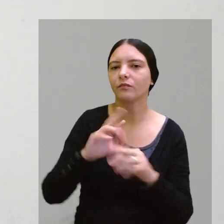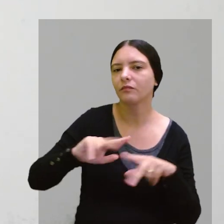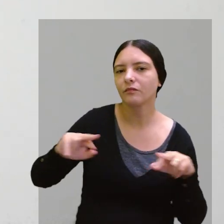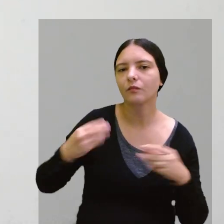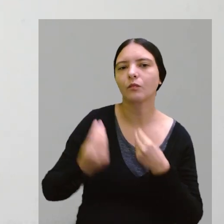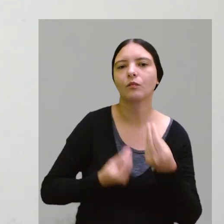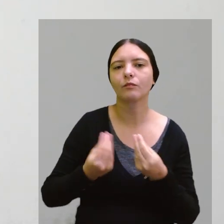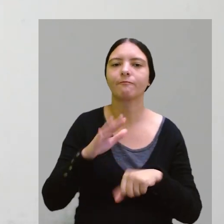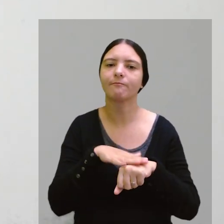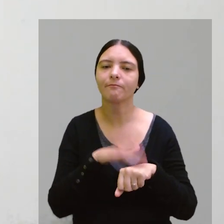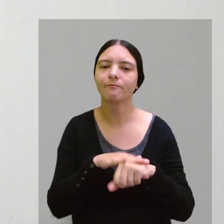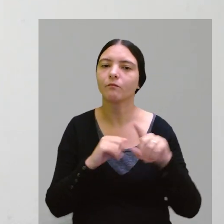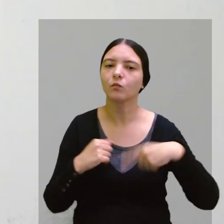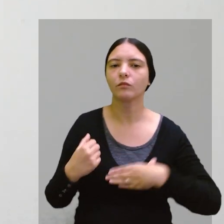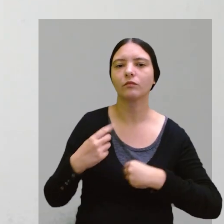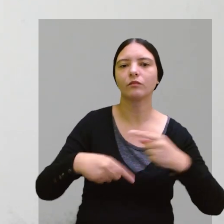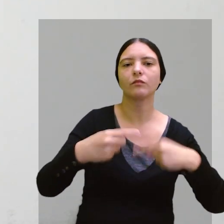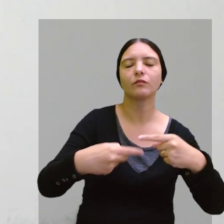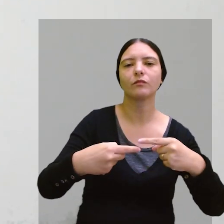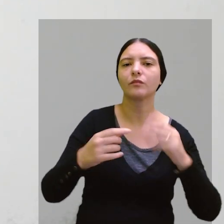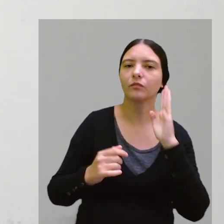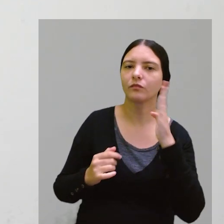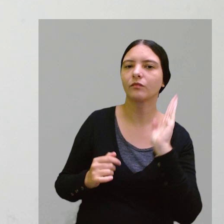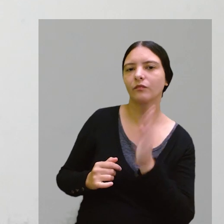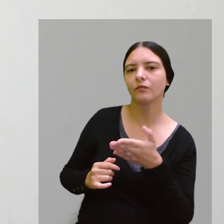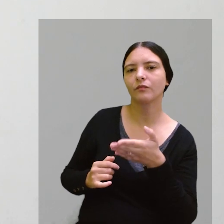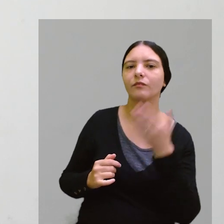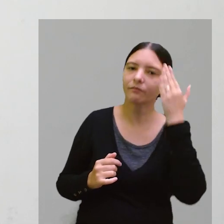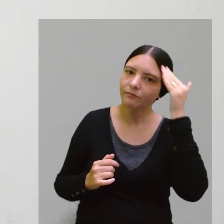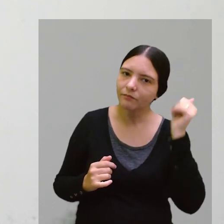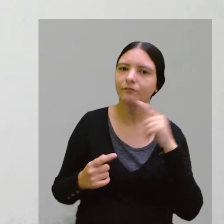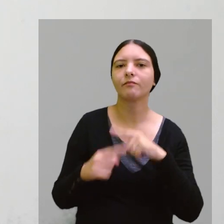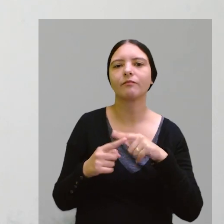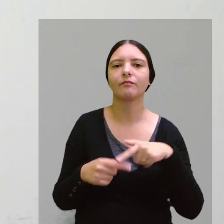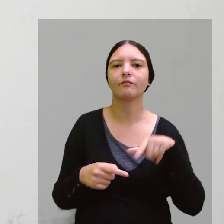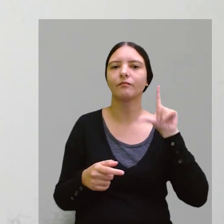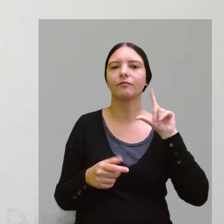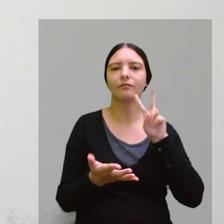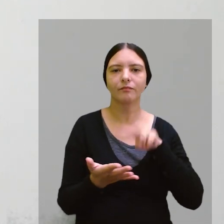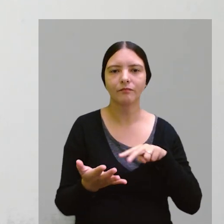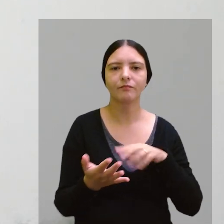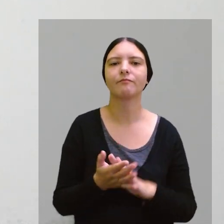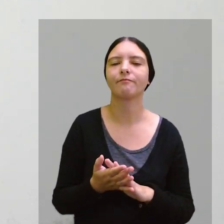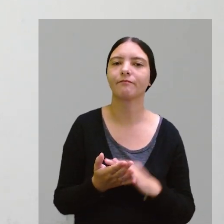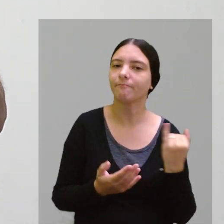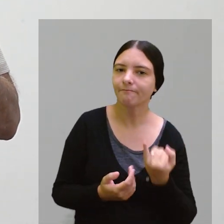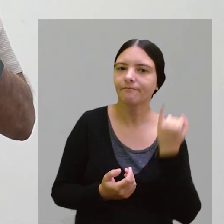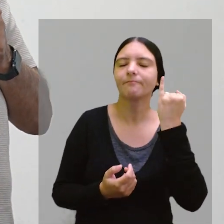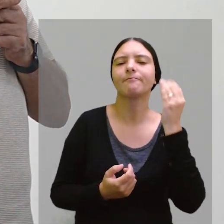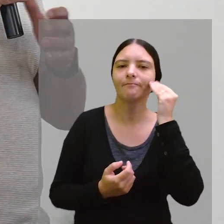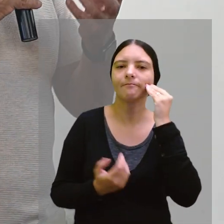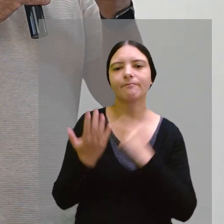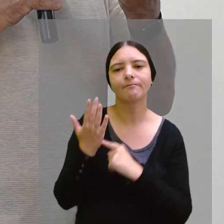a pólvora e a geração que vem para frente já sabe por causa da leitura. Entenderam a importância que eu estou tentando